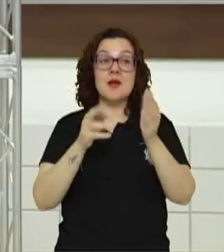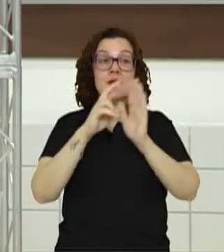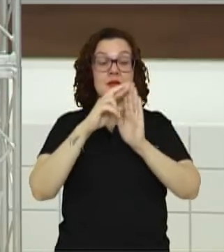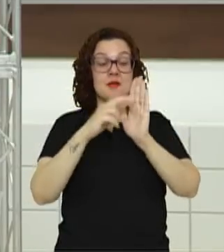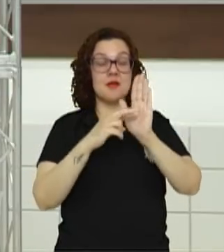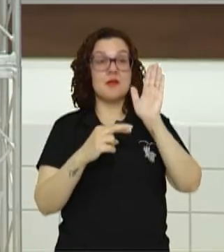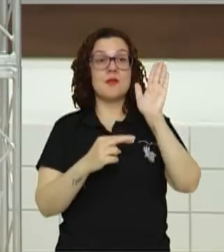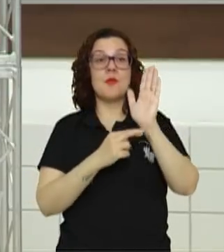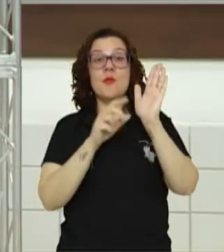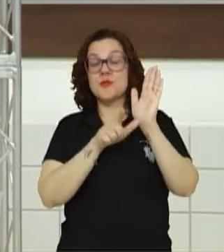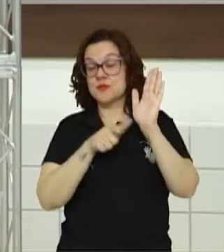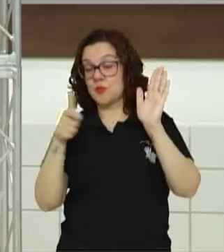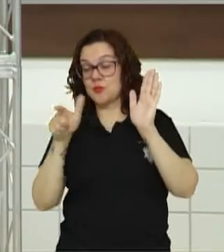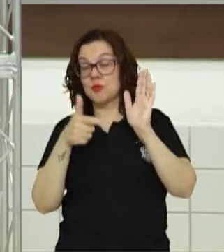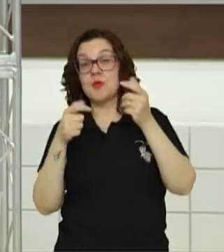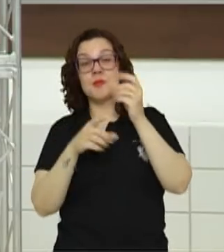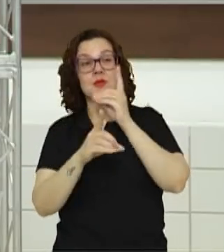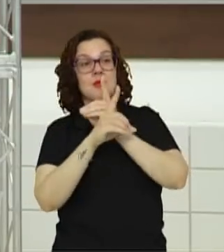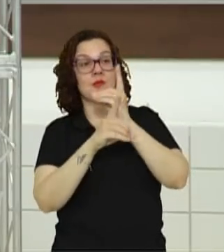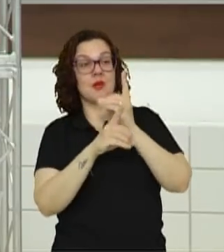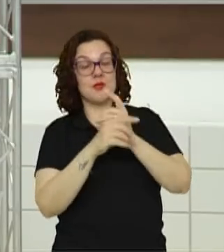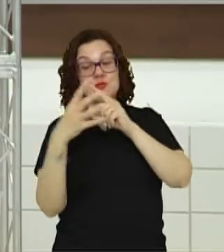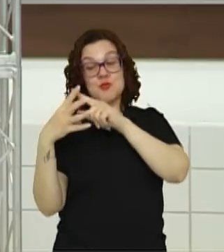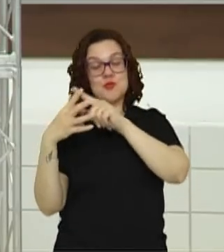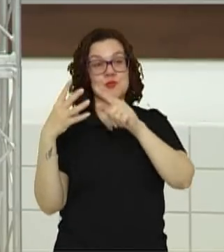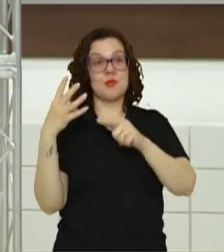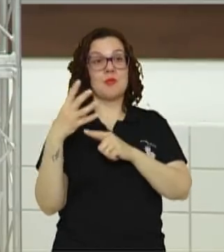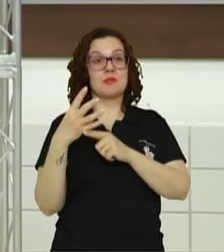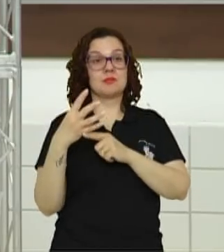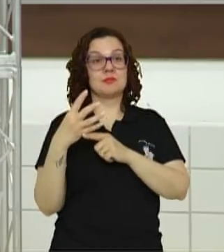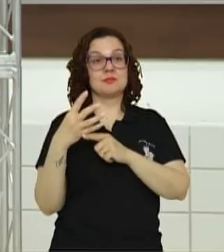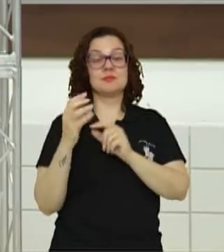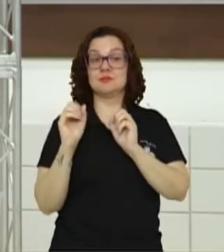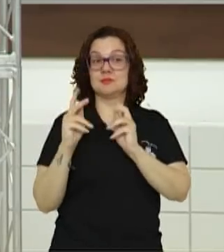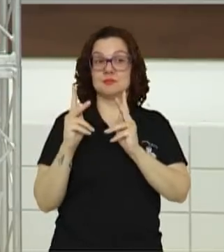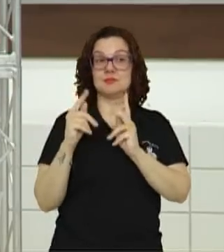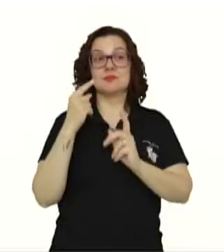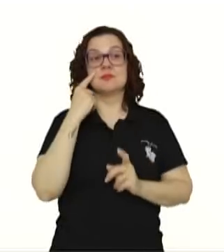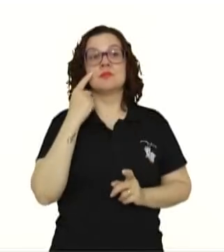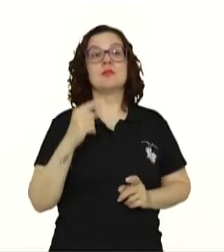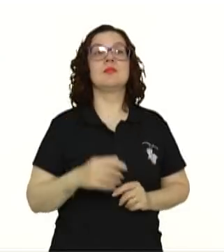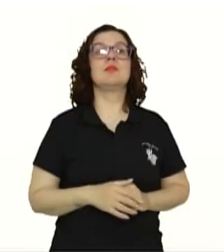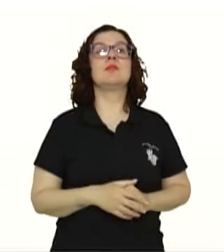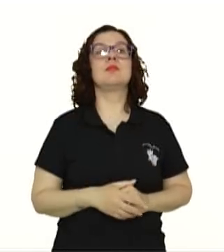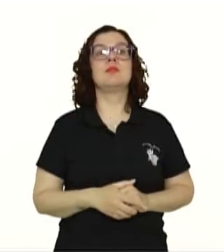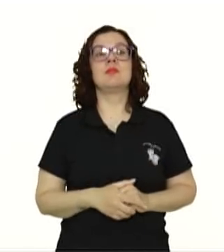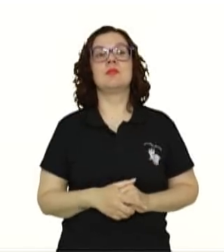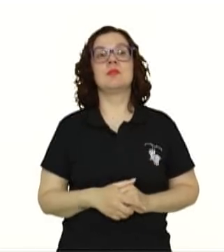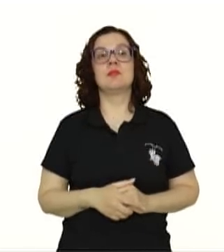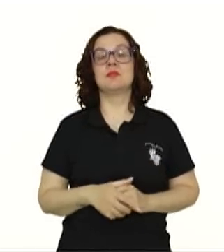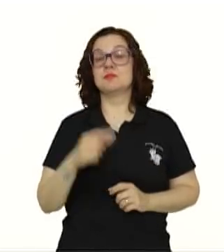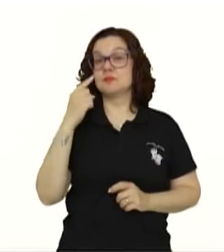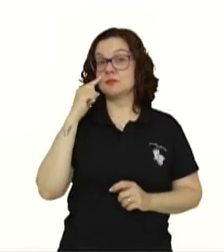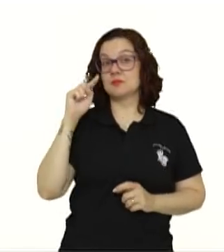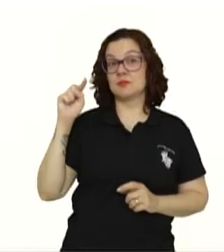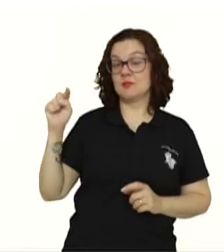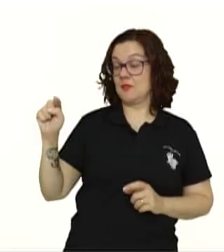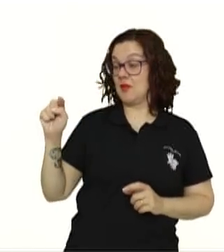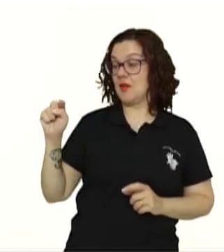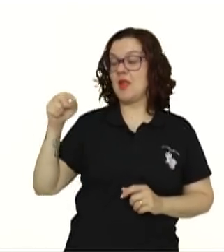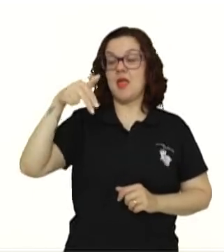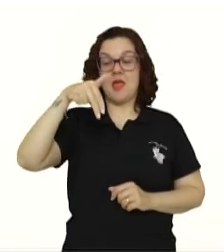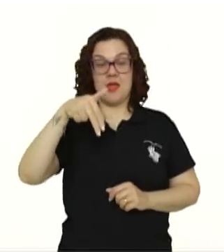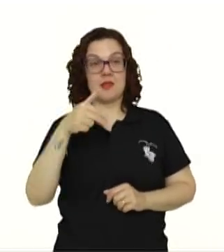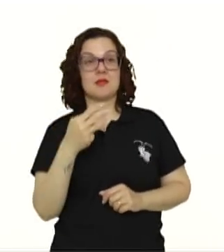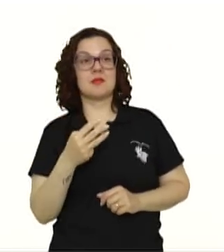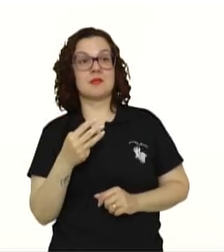os outros, porque eu preciso o quê? Os 4 primeiros termos, correto? Então, vamos lá. Agora, quando N for igual